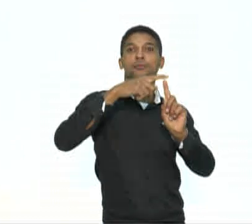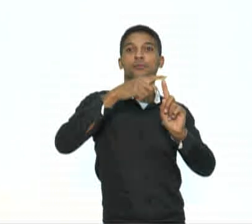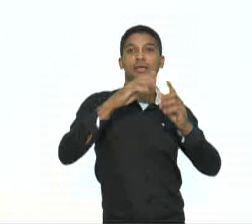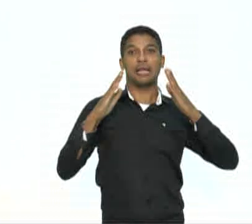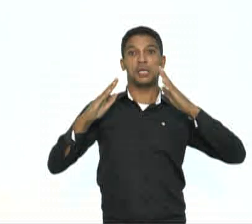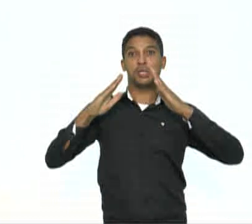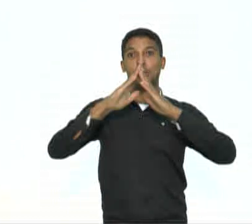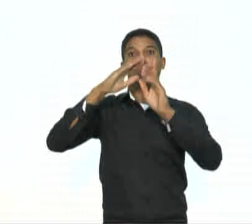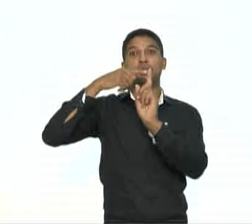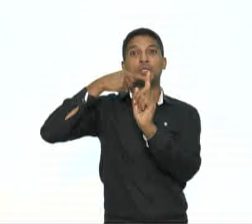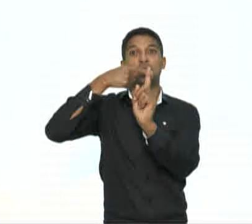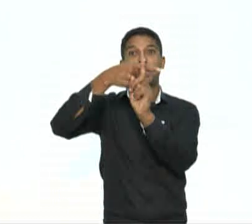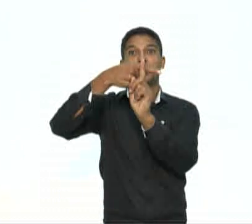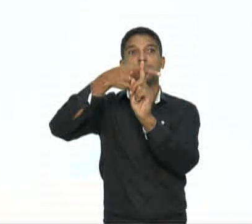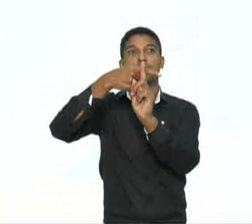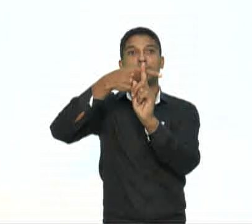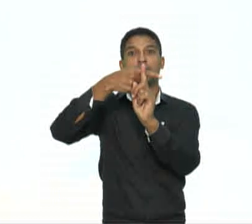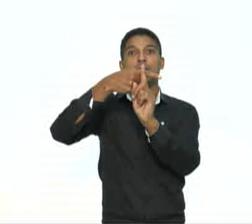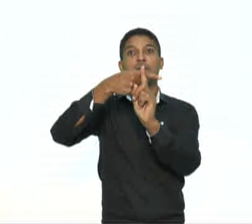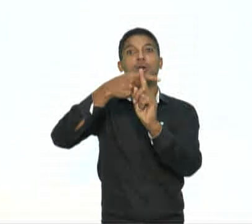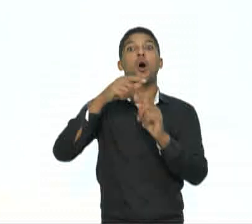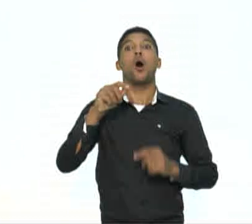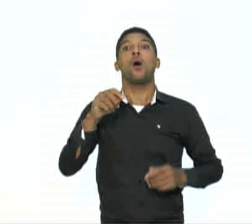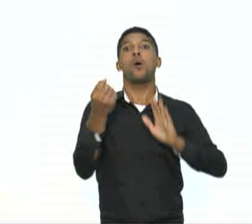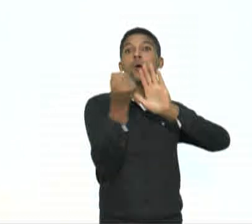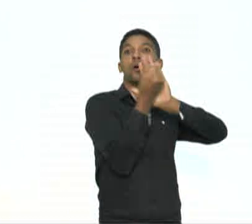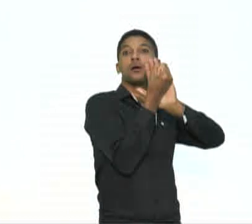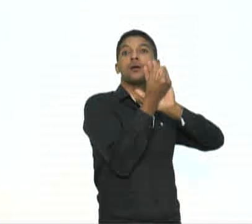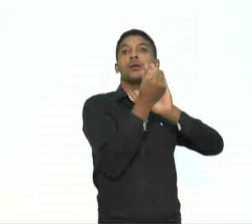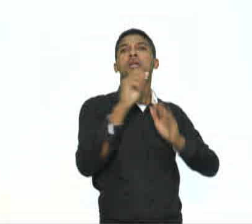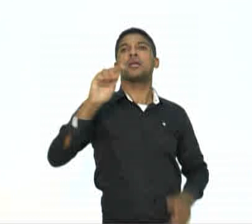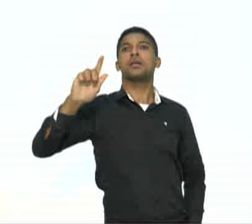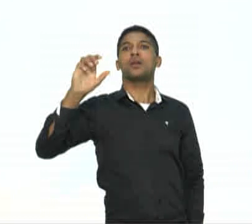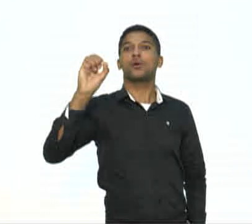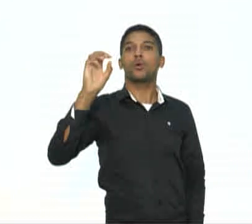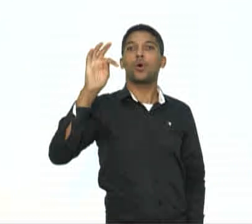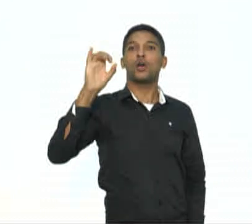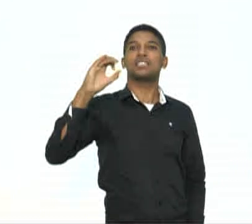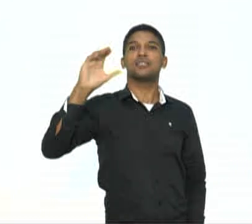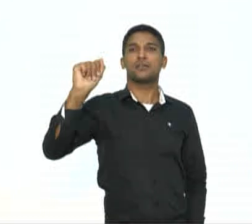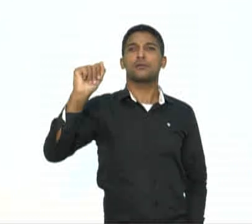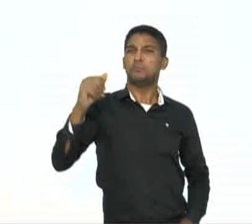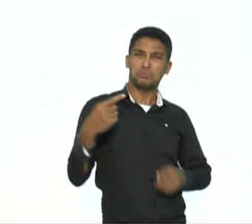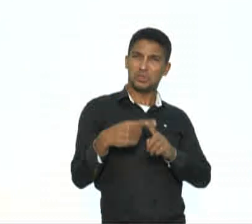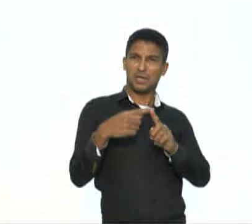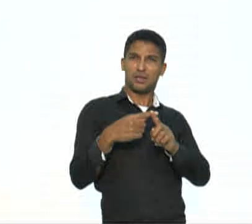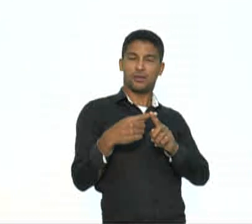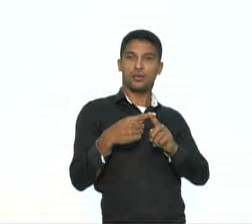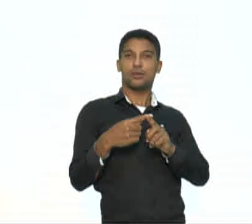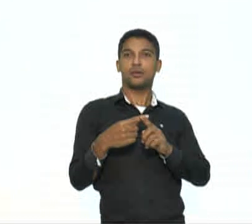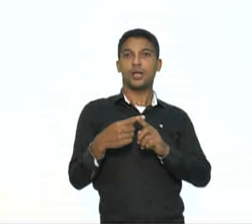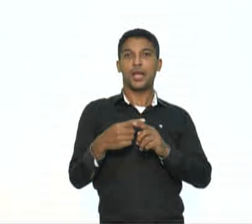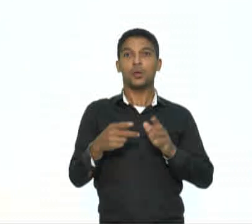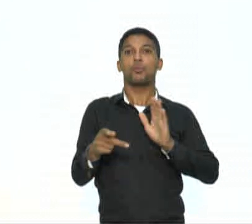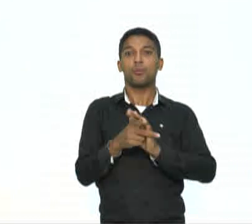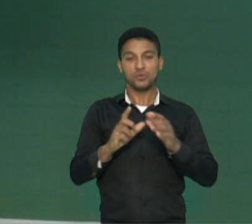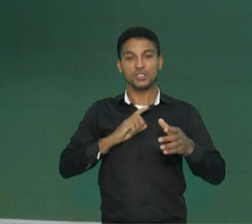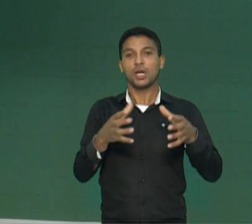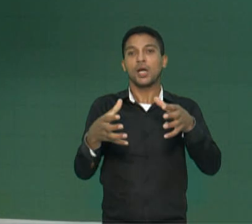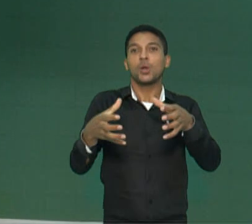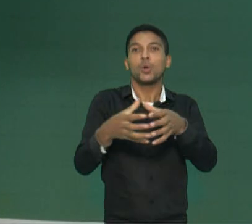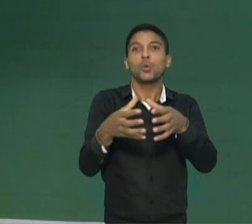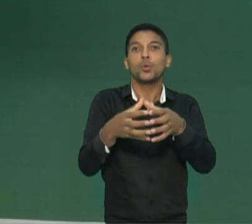estudiosos chamavam pejorativamente de gótica, uma referência aos bárbaros godos que saquearam o Império Romano. Os